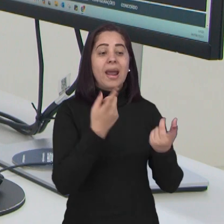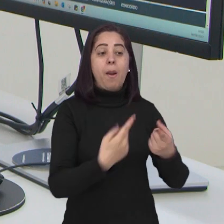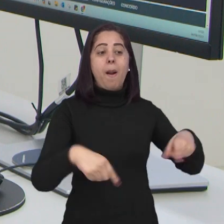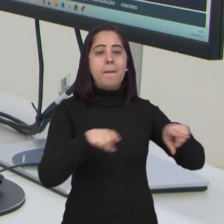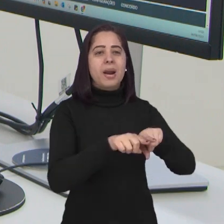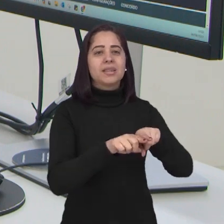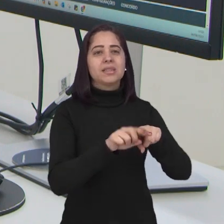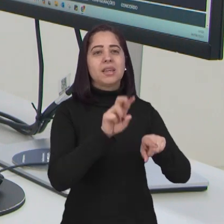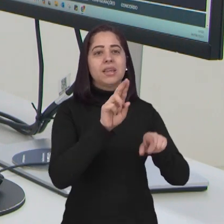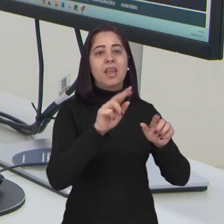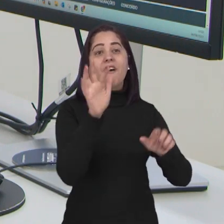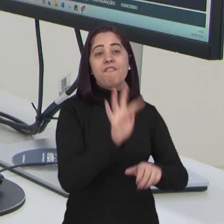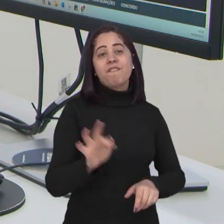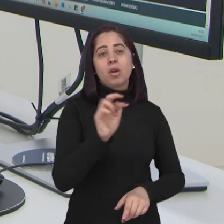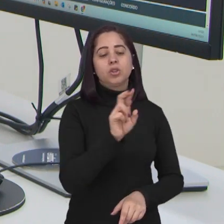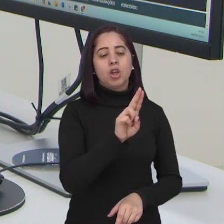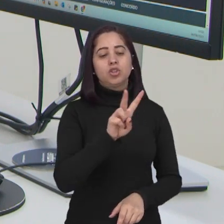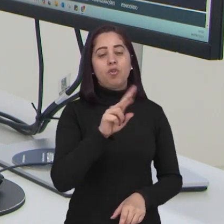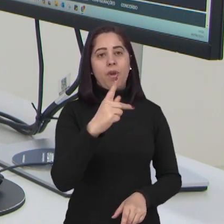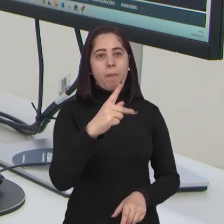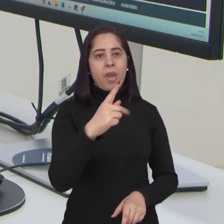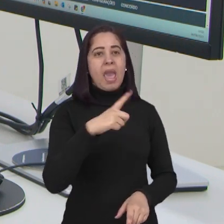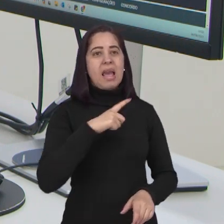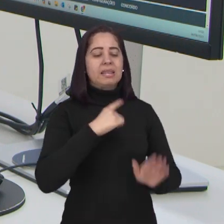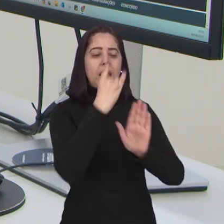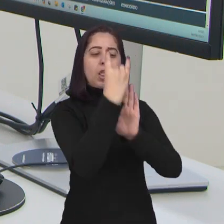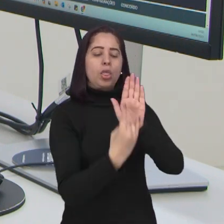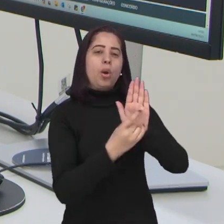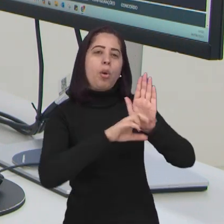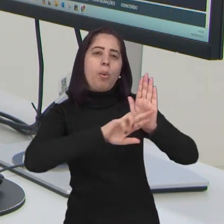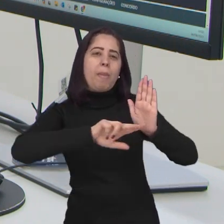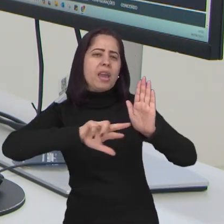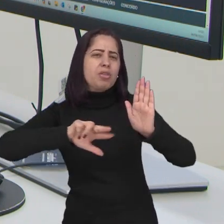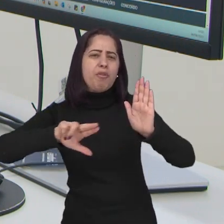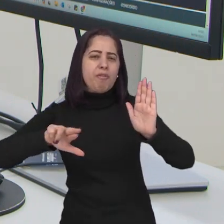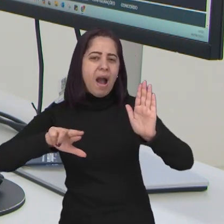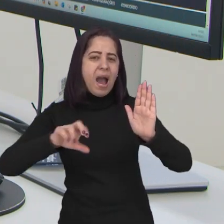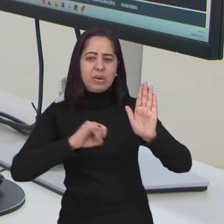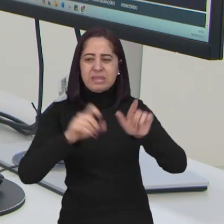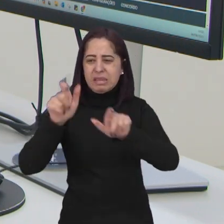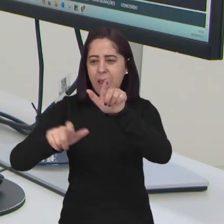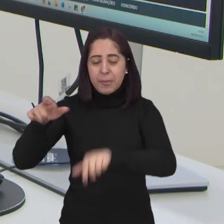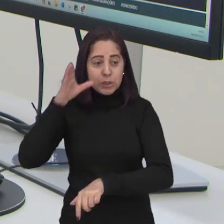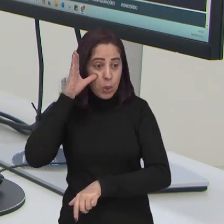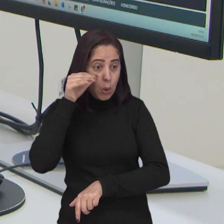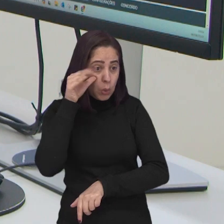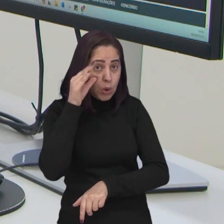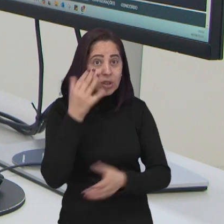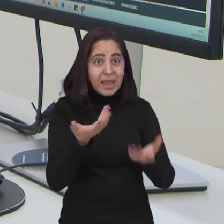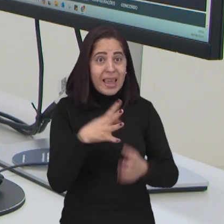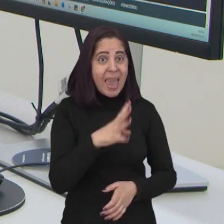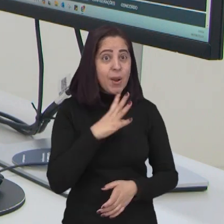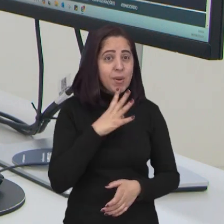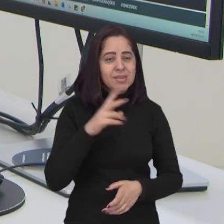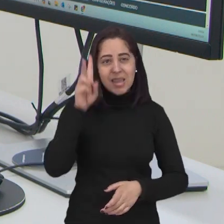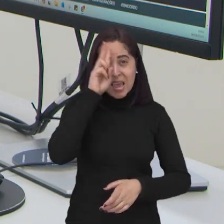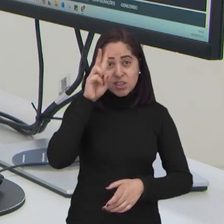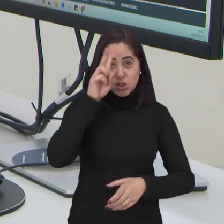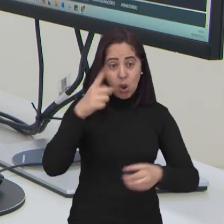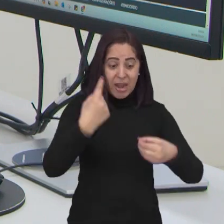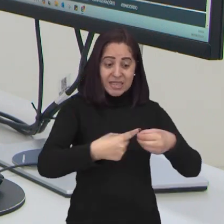com a Univap, onde é possível encontrar vários documentos muito curiosos, né, interessantes sobre a história da